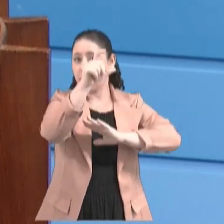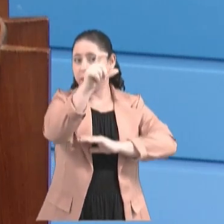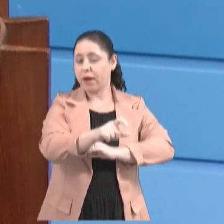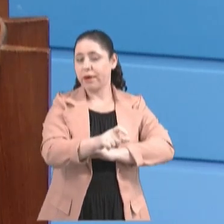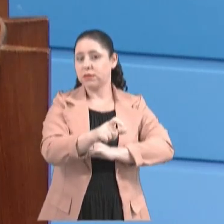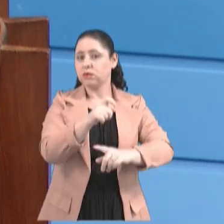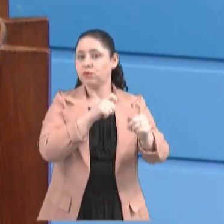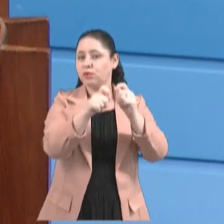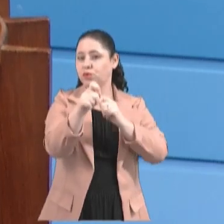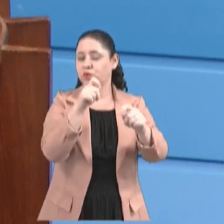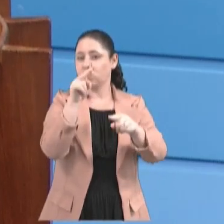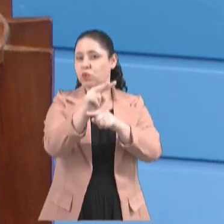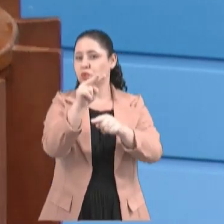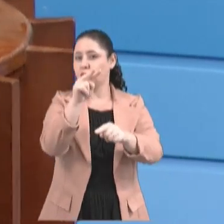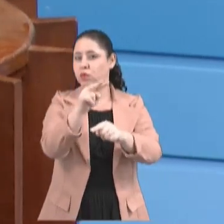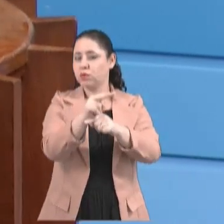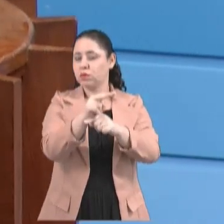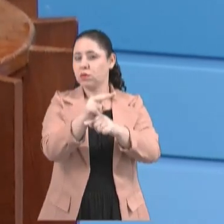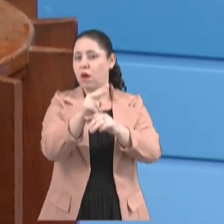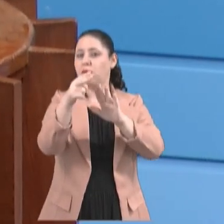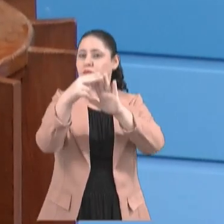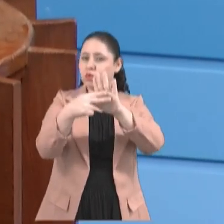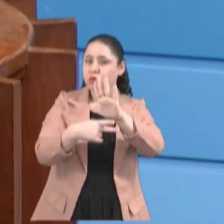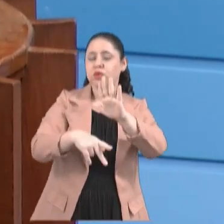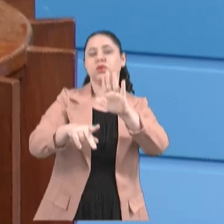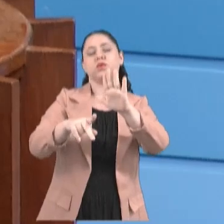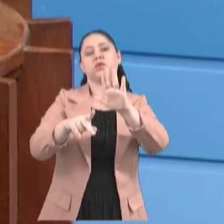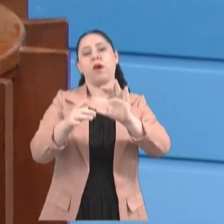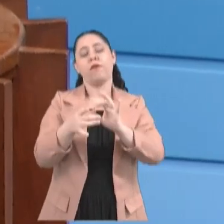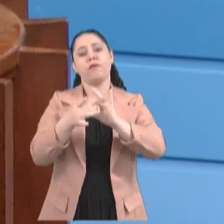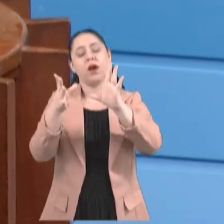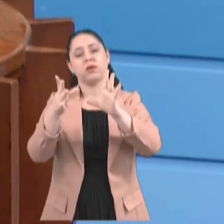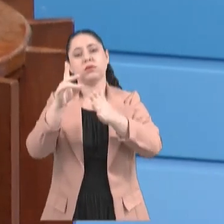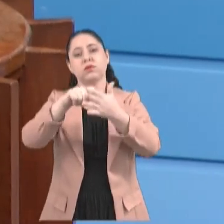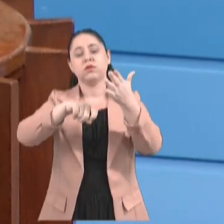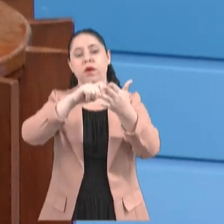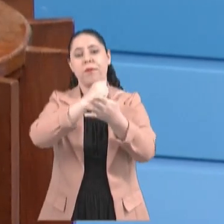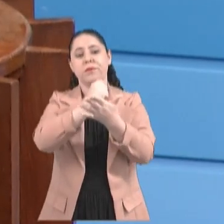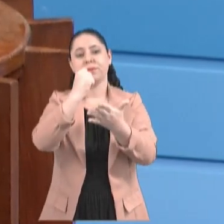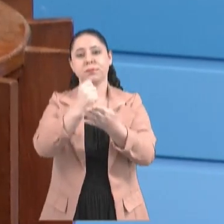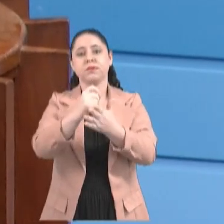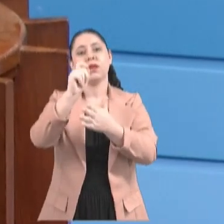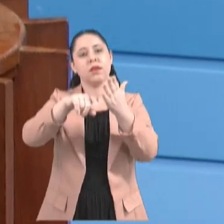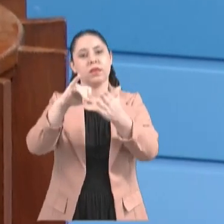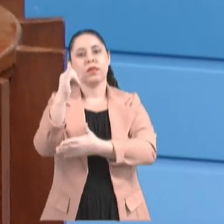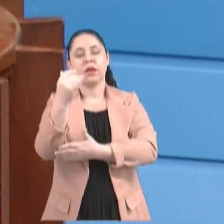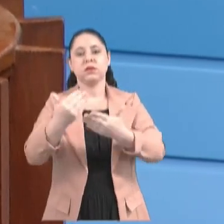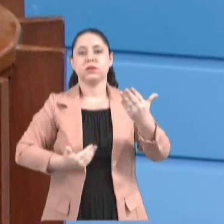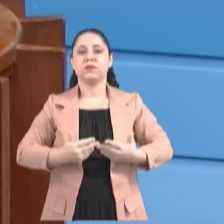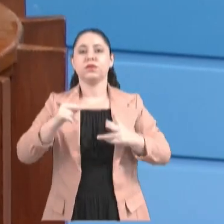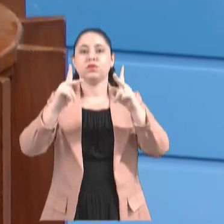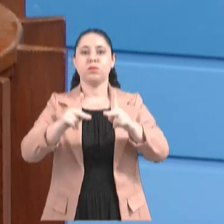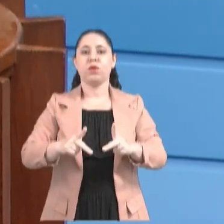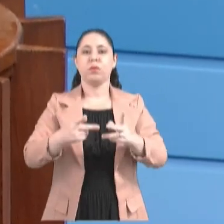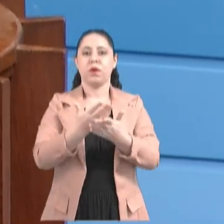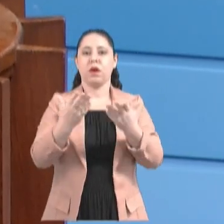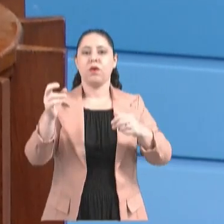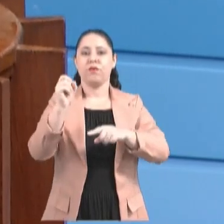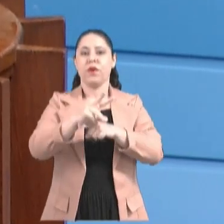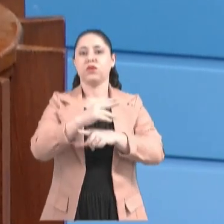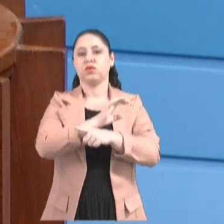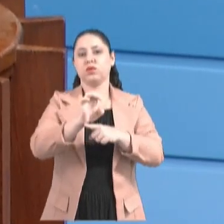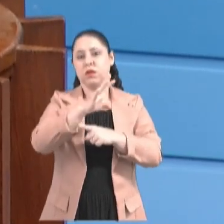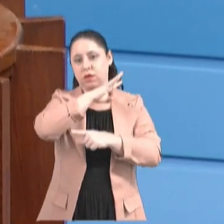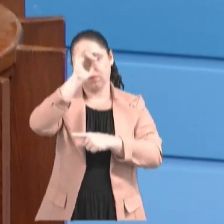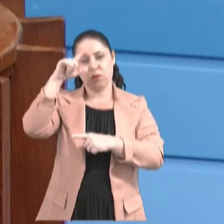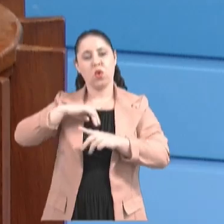para controlar, fiscalizar, normatizar, padronizar, conceder, homologar, fixar tarifas dos serviços públicos delegados do Estado de